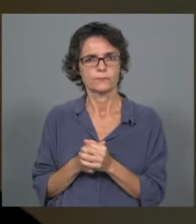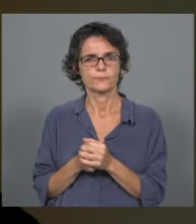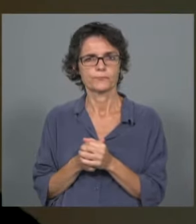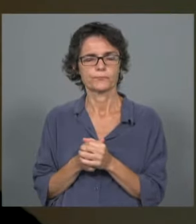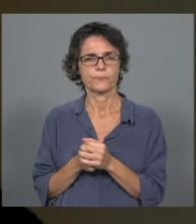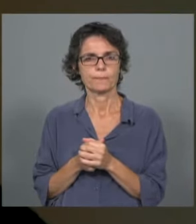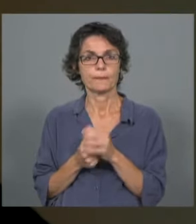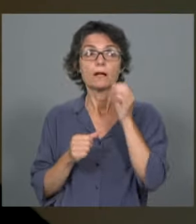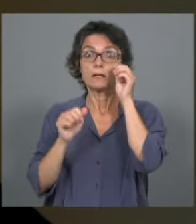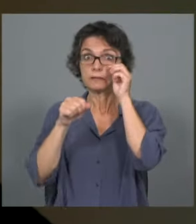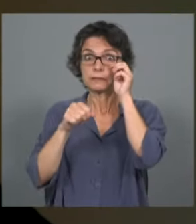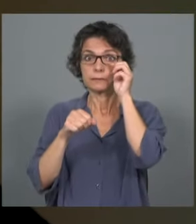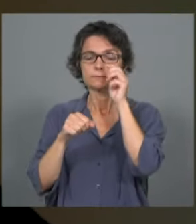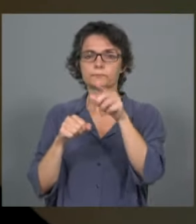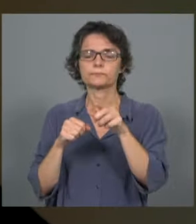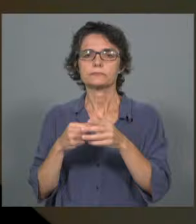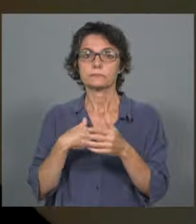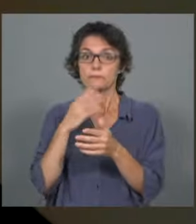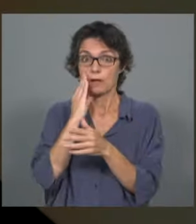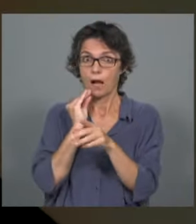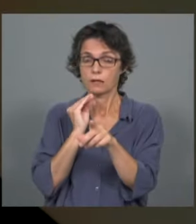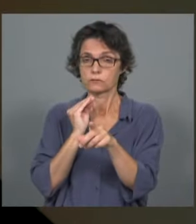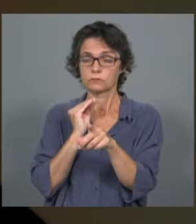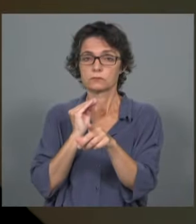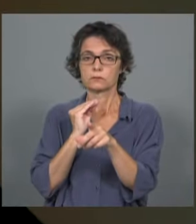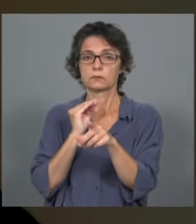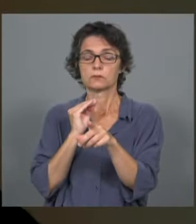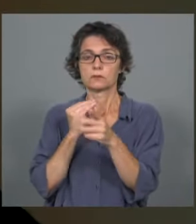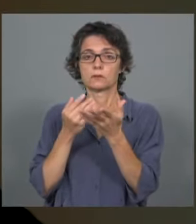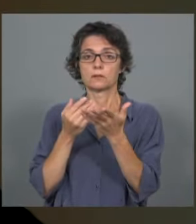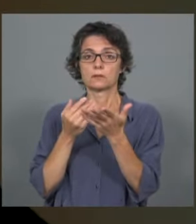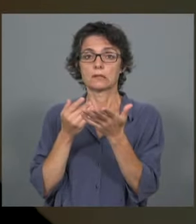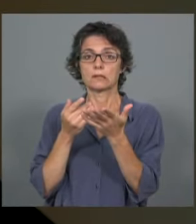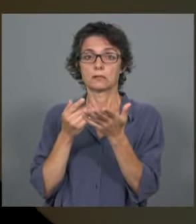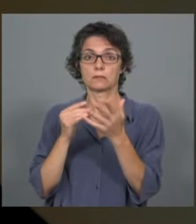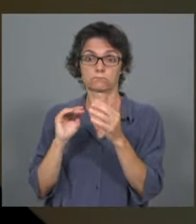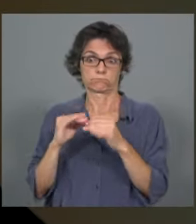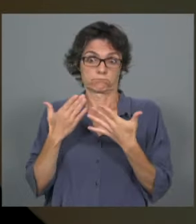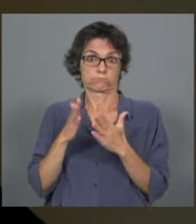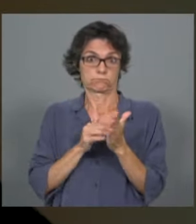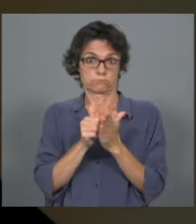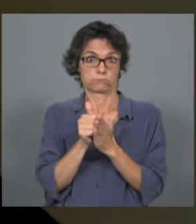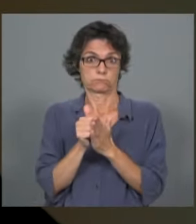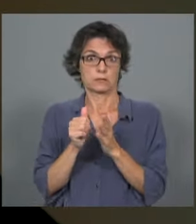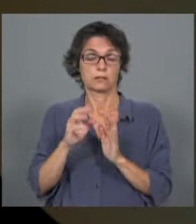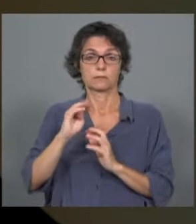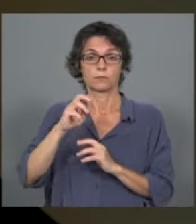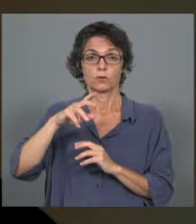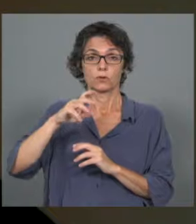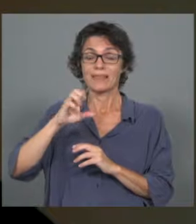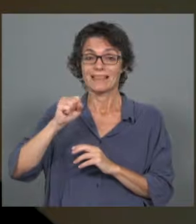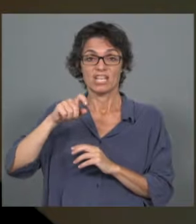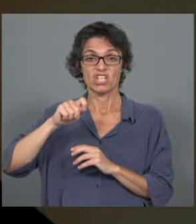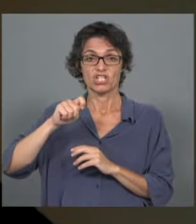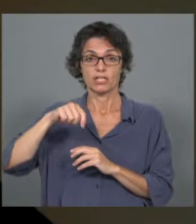acho que ahm, logo, não é, no início da Bíblia, não é, em Gênesis, nós